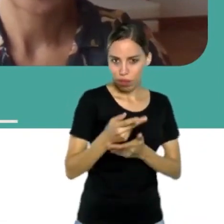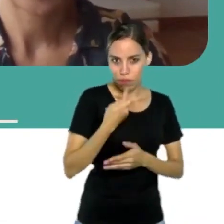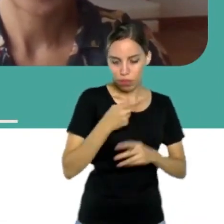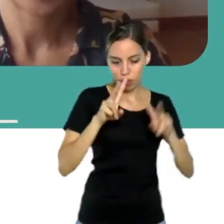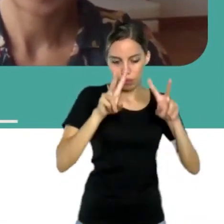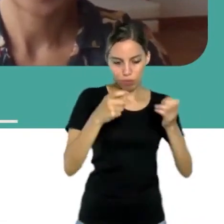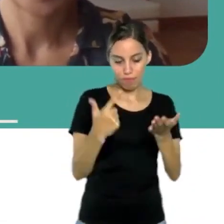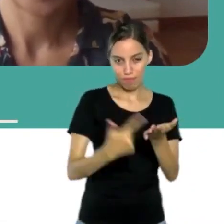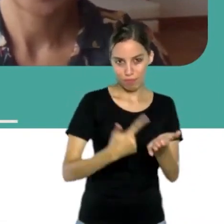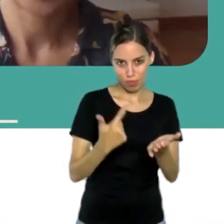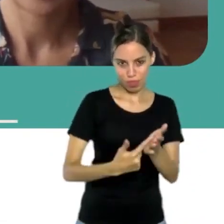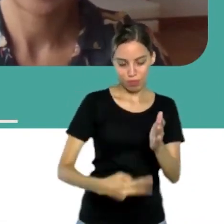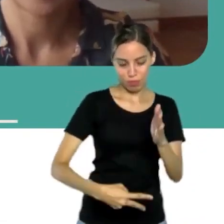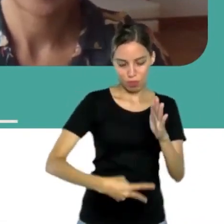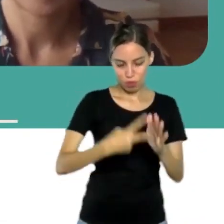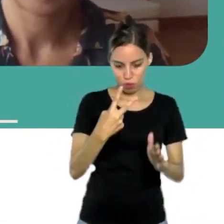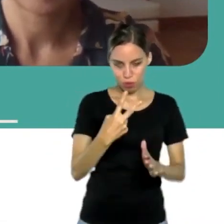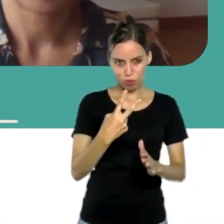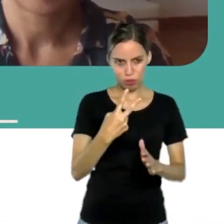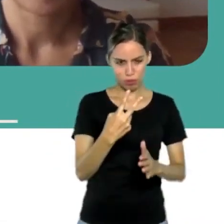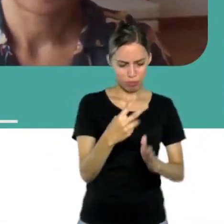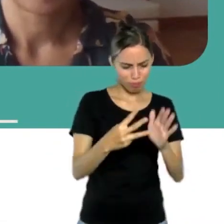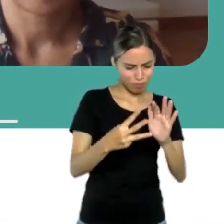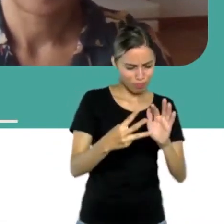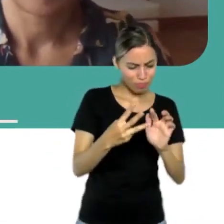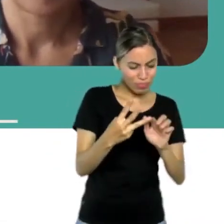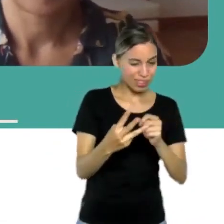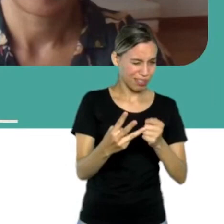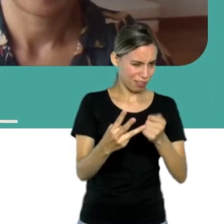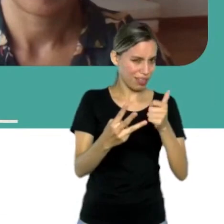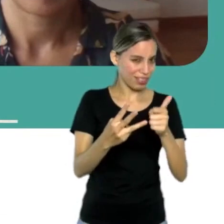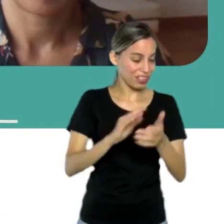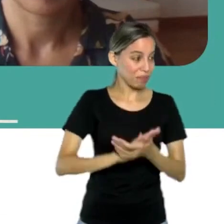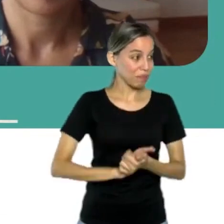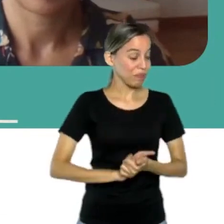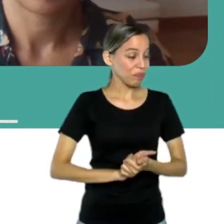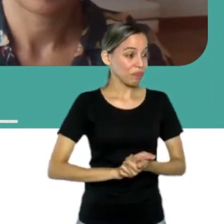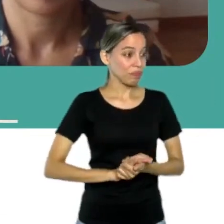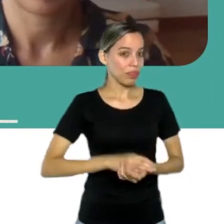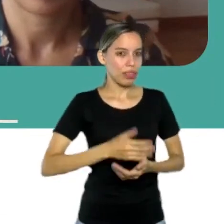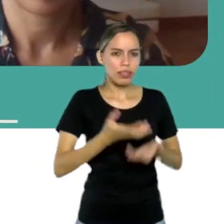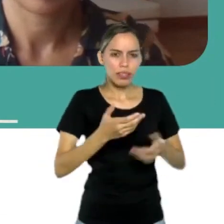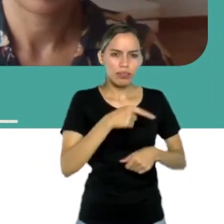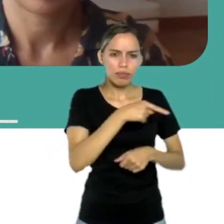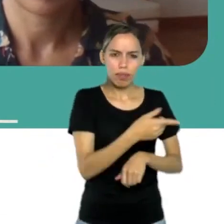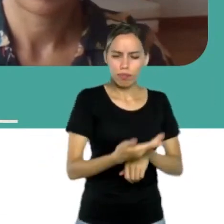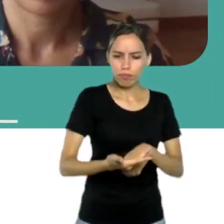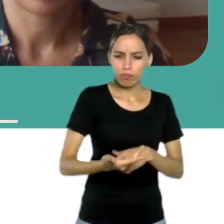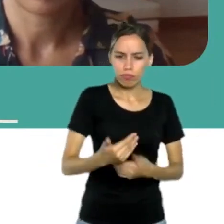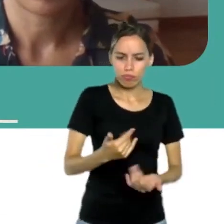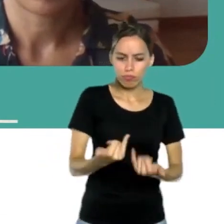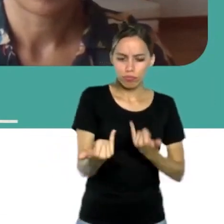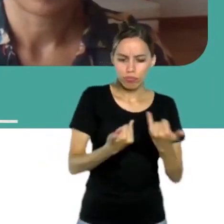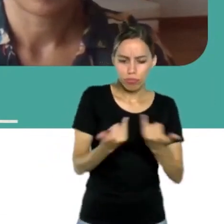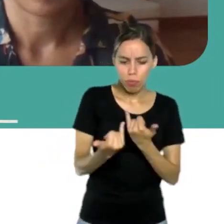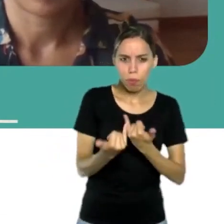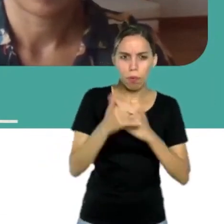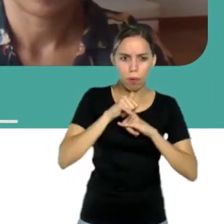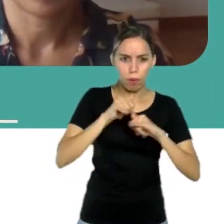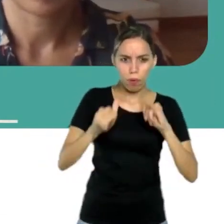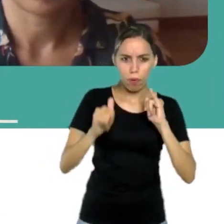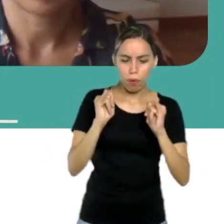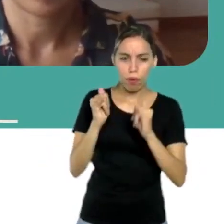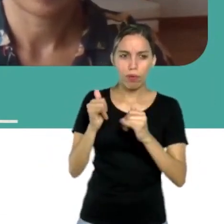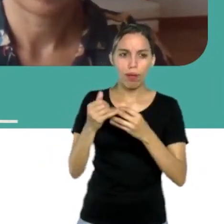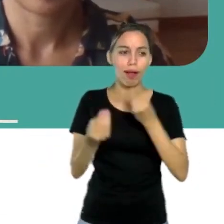livros, que o terceiro é quase 3, né, que eu quero te pedir para contar um pouco dos seus primeiros contatos